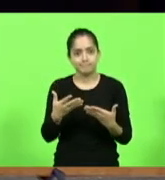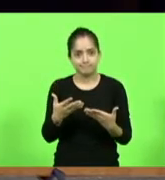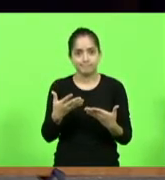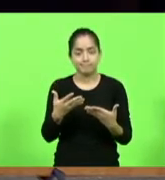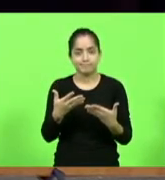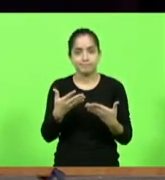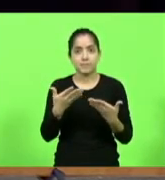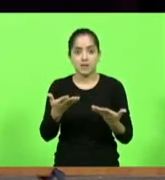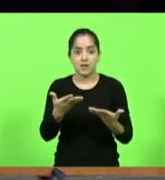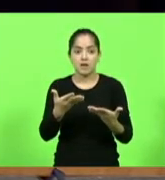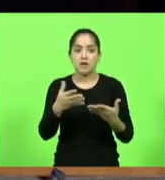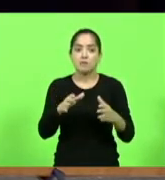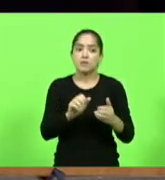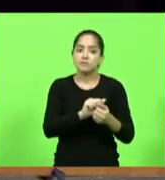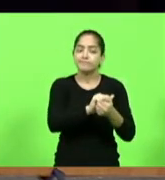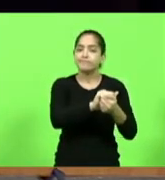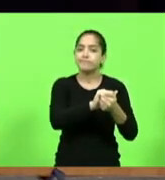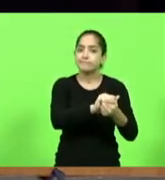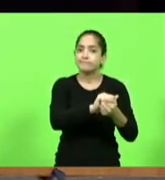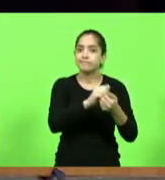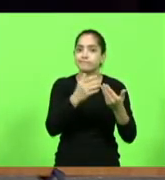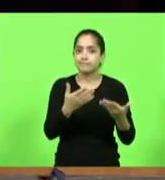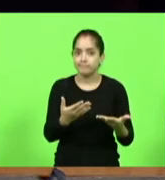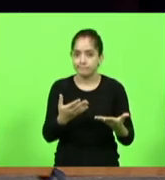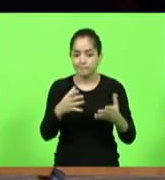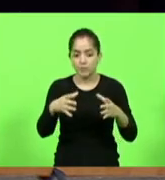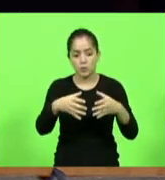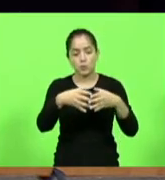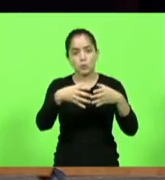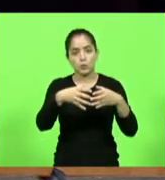mas para juntos, numa força-tarefa,